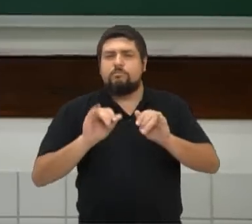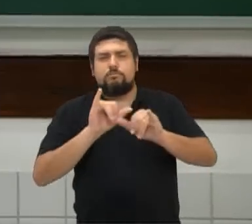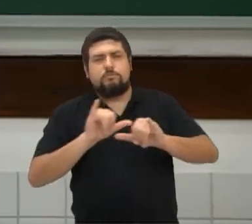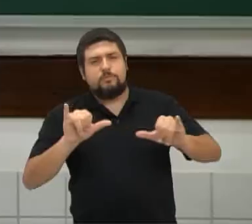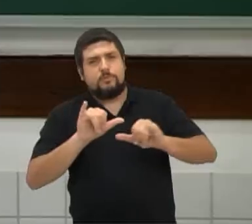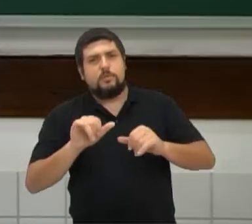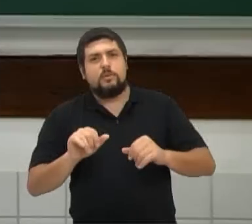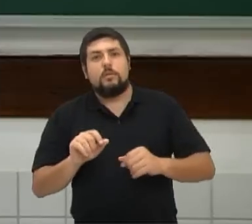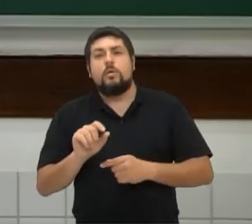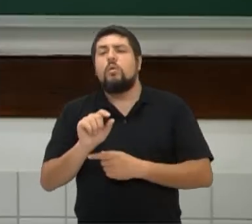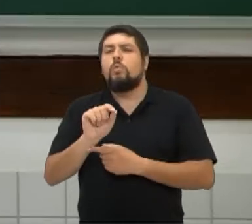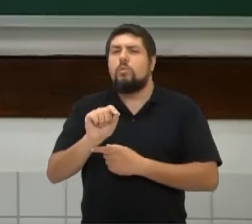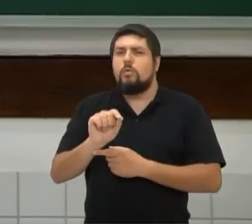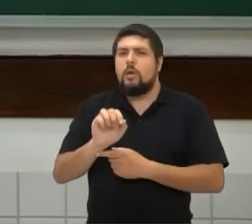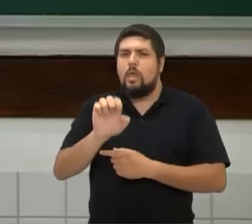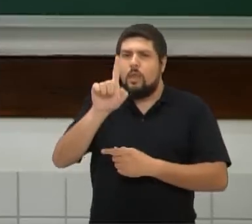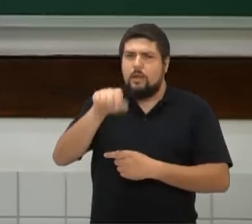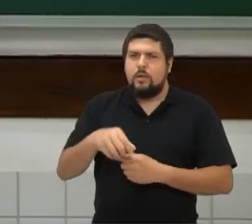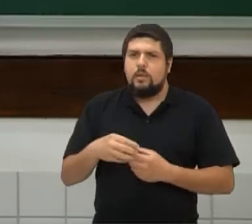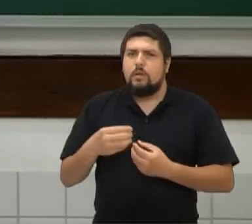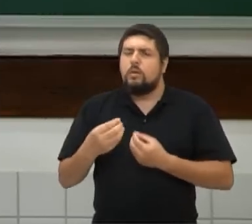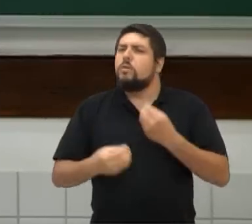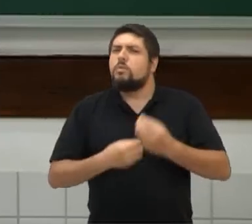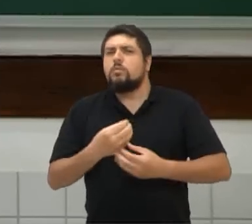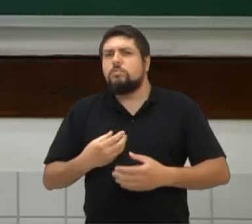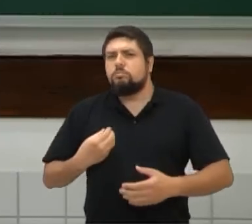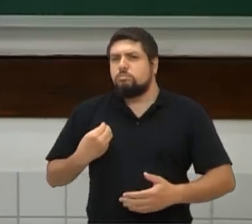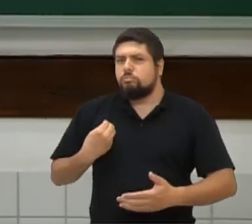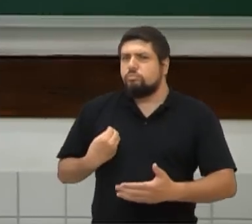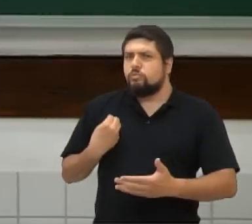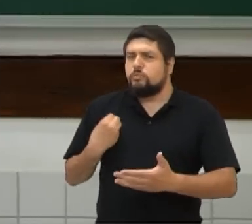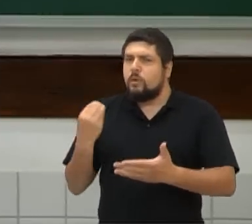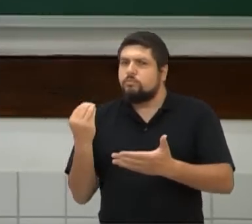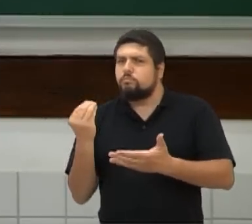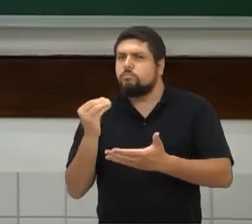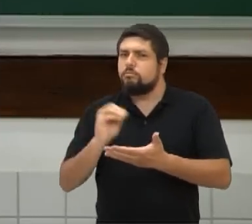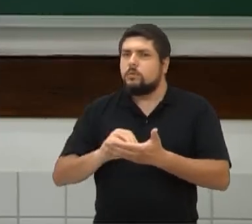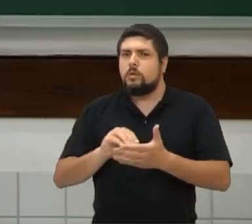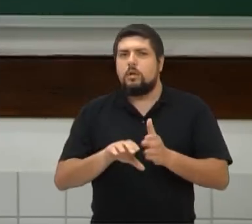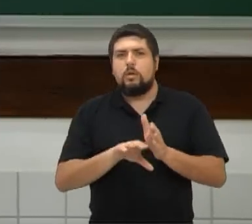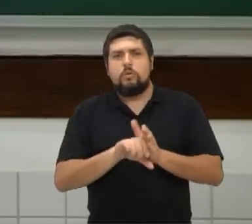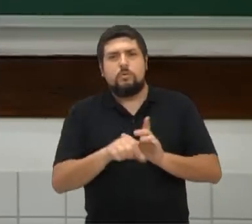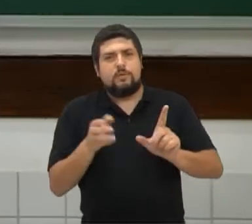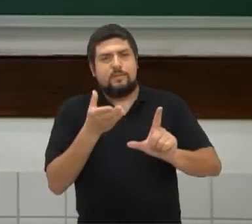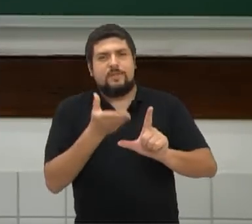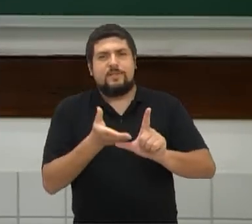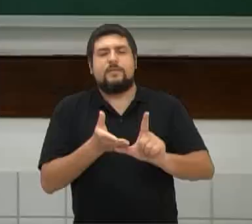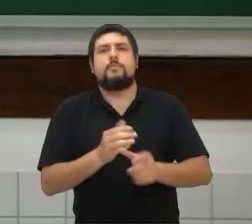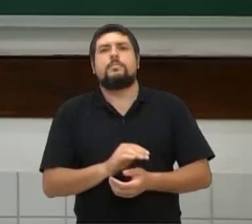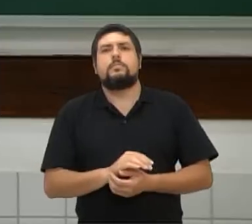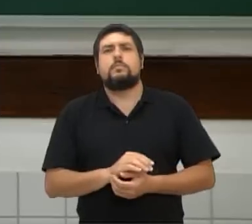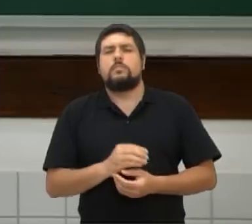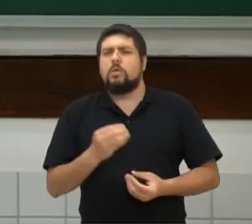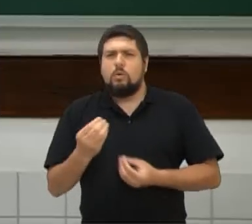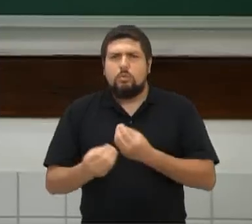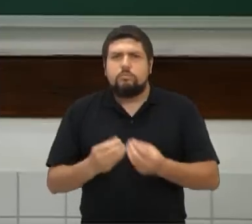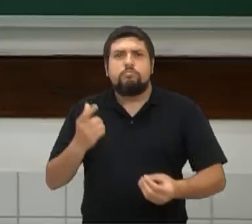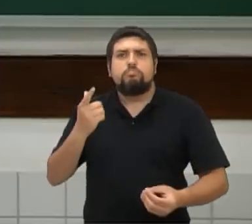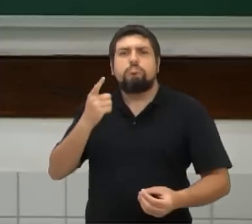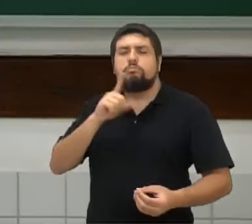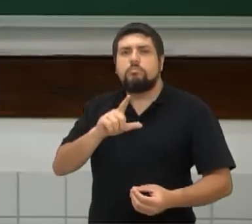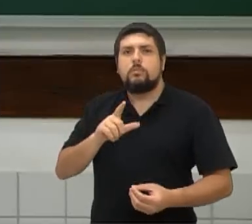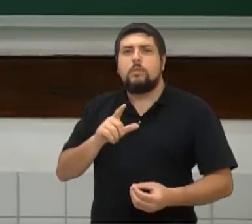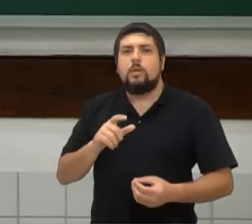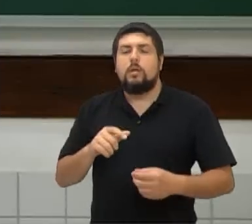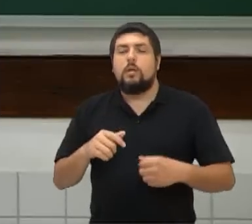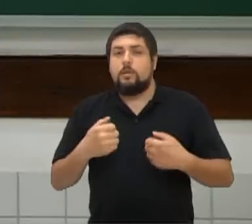sobre o registro de frequência no Classroom. Para vocês garantirem a frequência de vocês, basta vocês clicarem lá